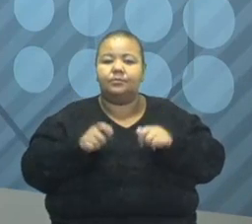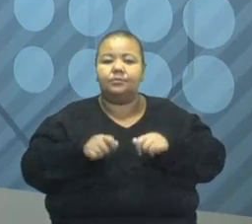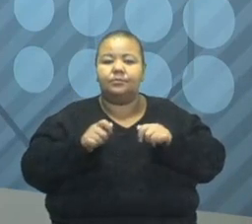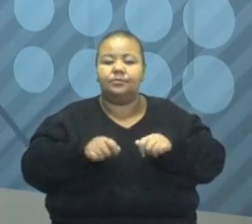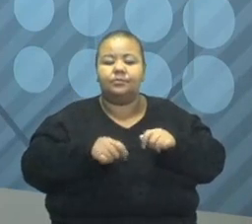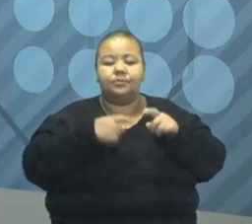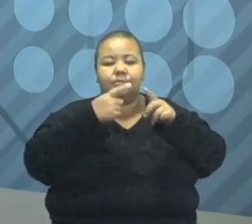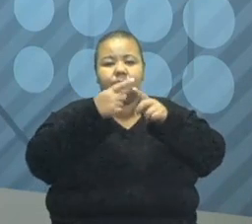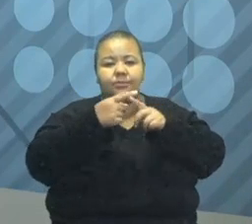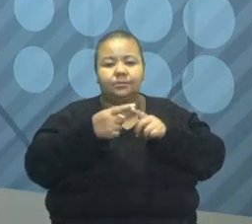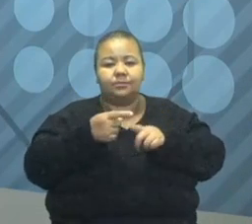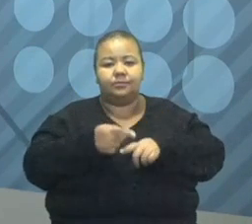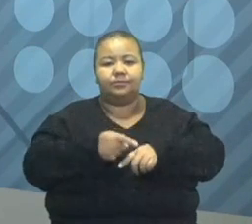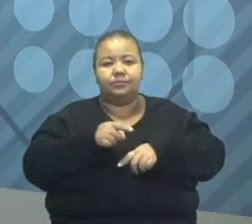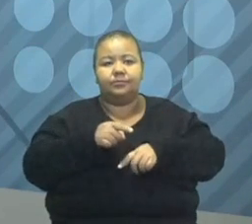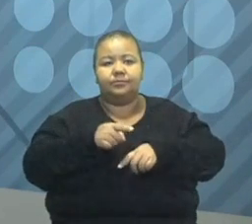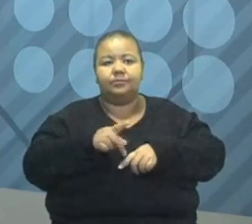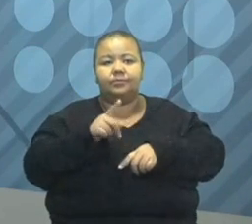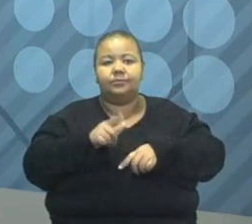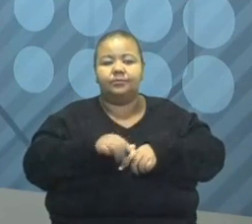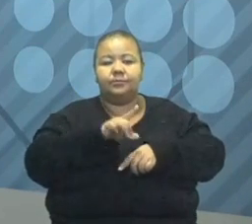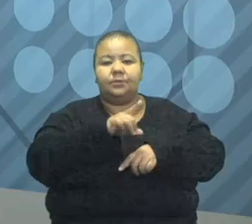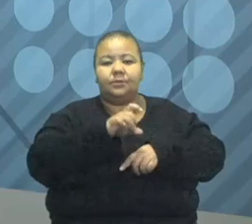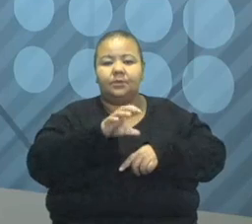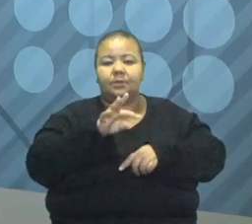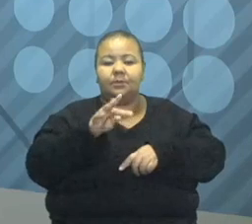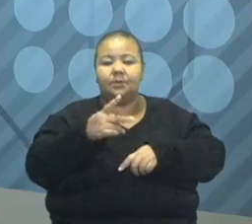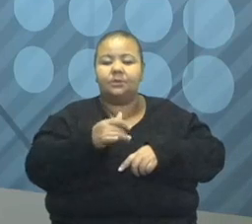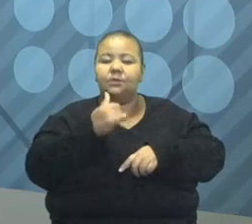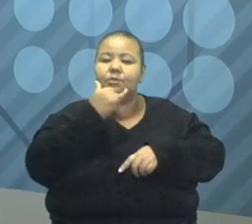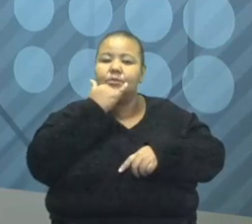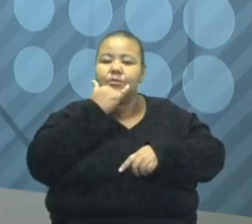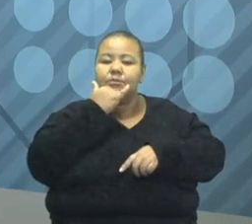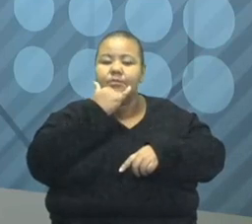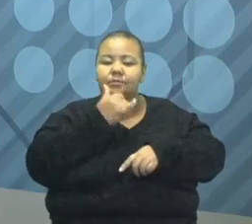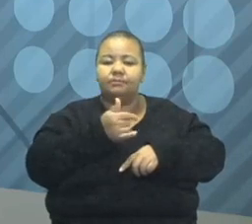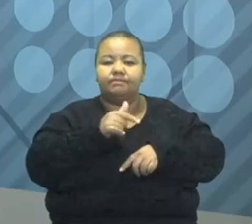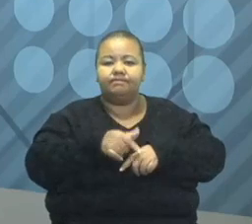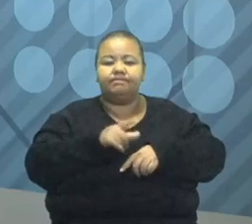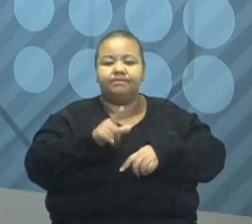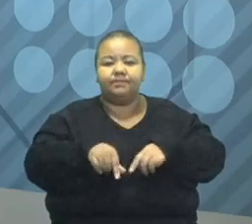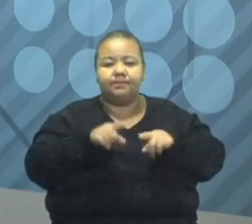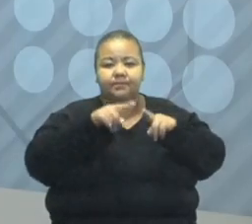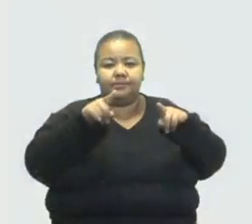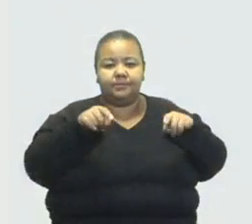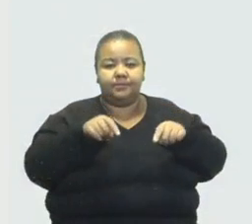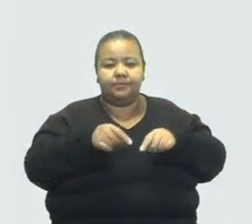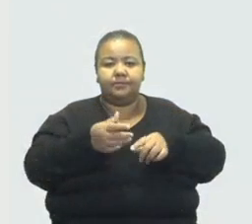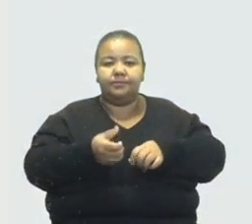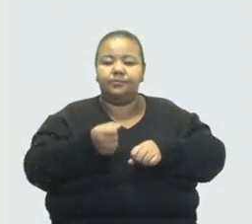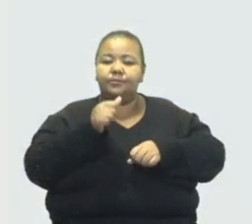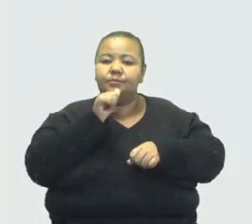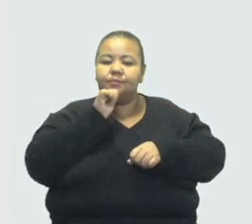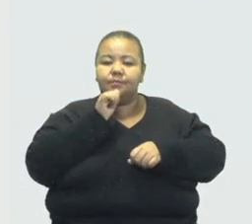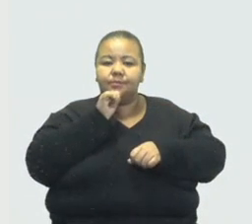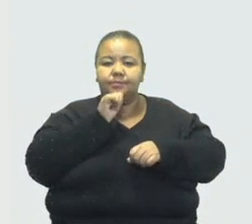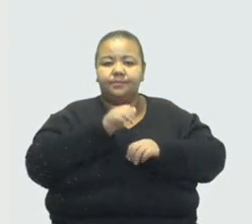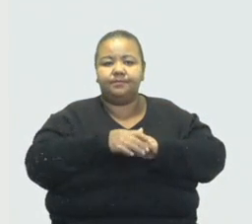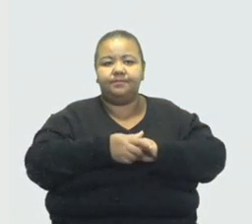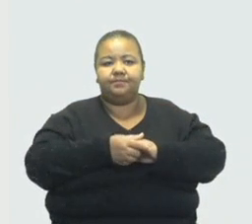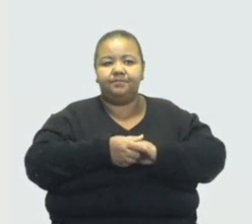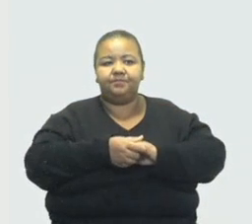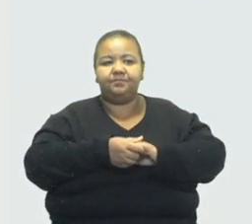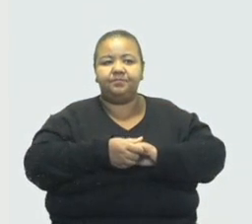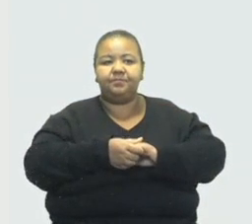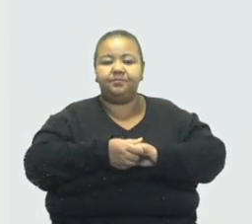de multiplicação, desse determinante, né, desculpe, com determinante numa matriz. Então, vamos ver um exemplo agora?